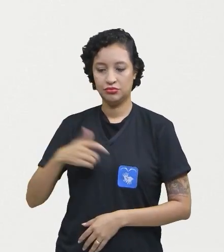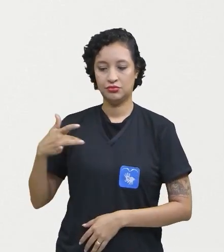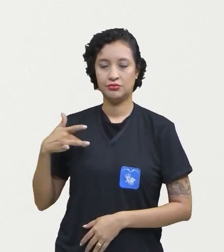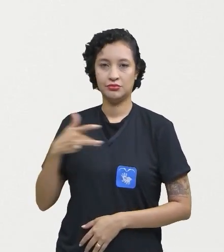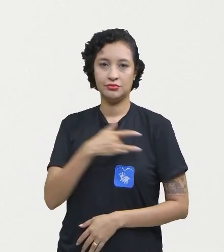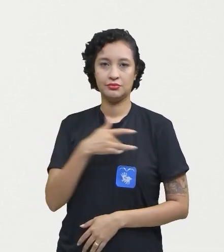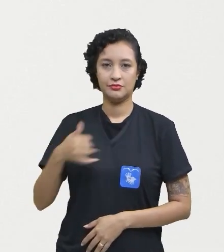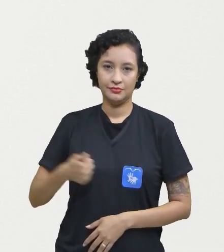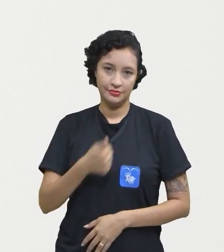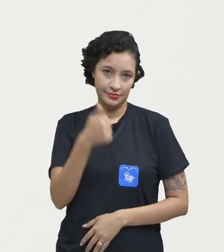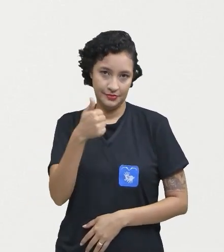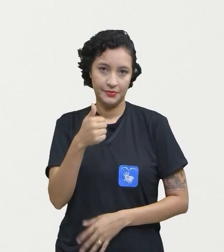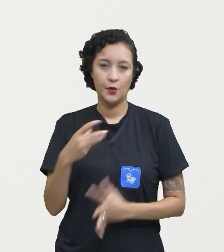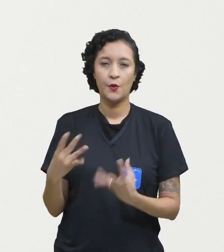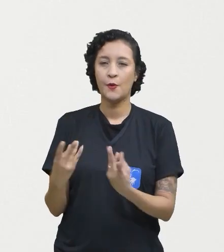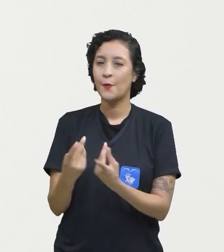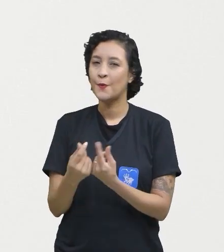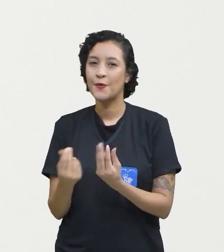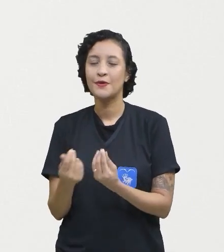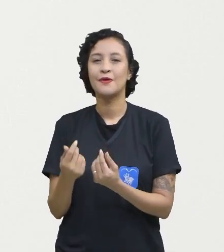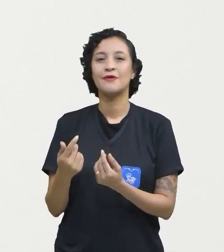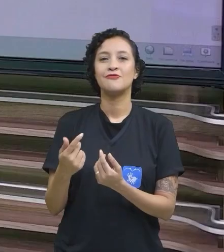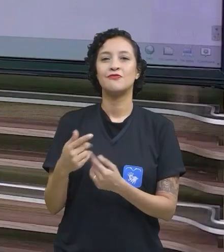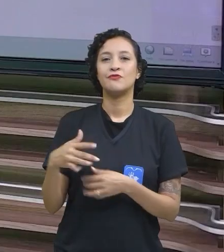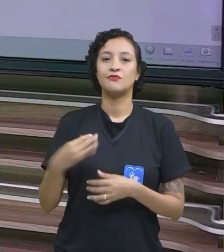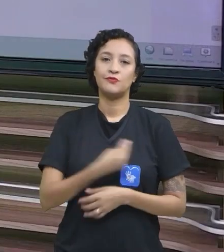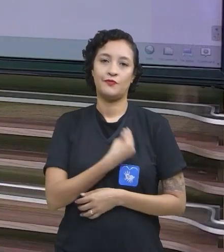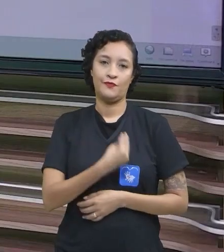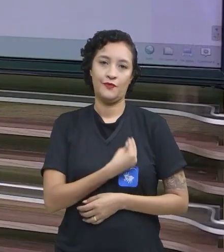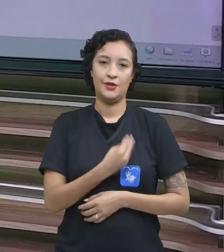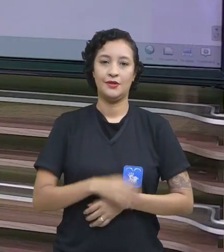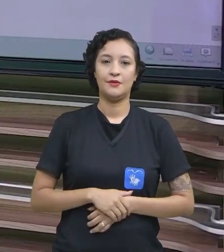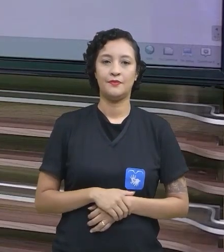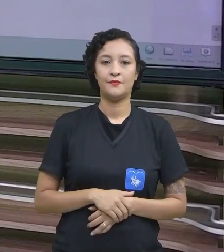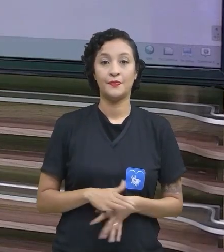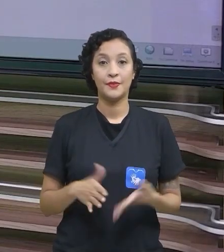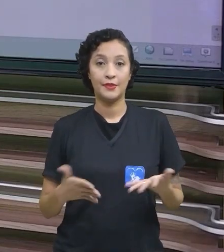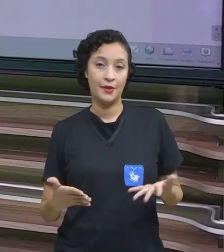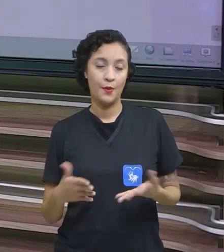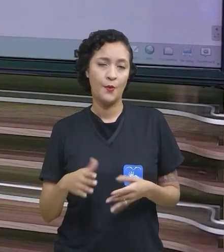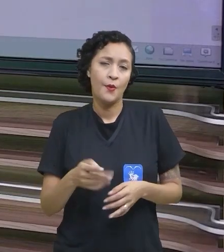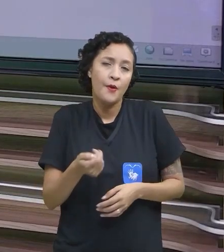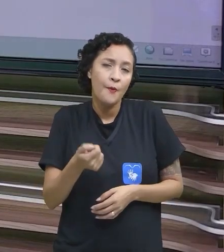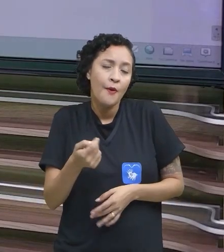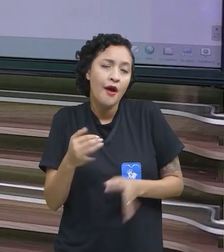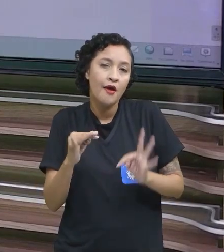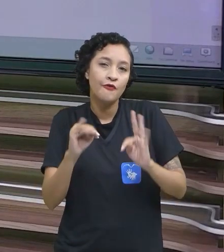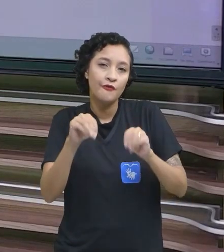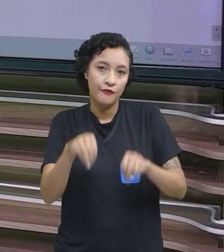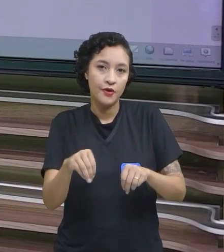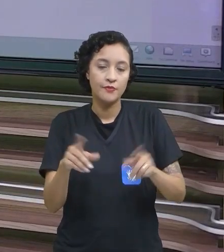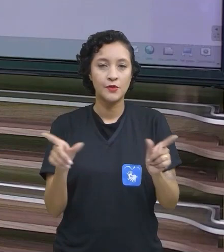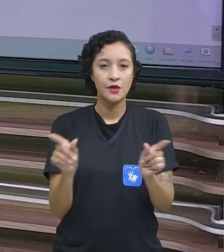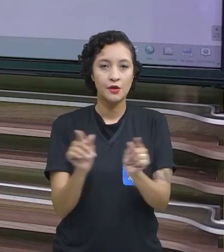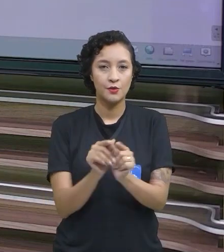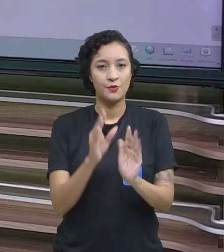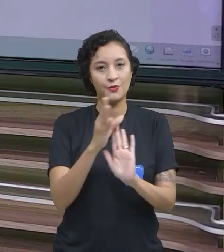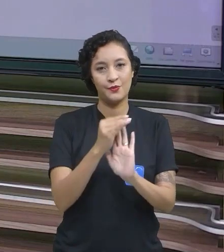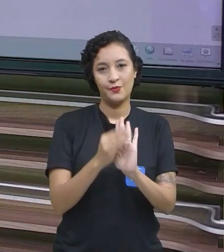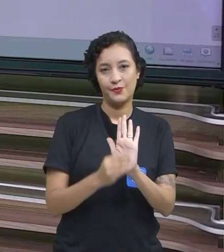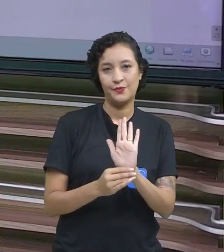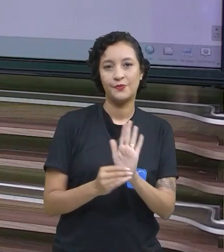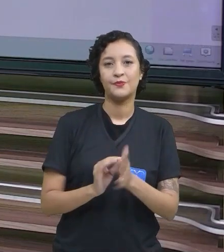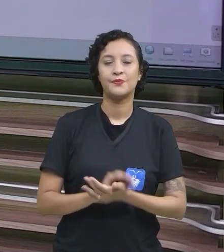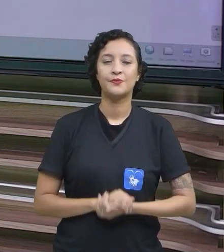uma qualidade de vida. Chegou a hora, né? Já estamos acabando e vamos para o resumo do